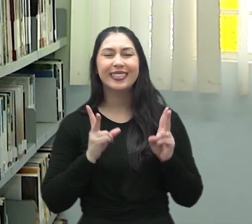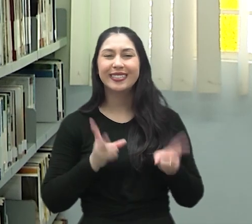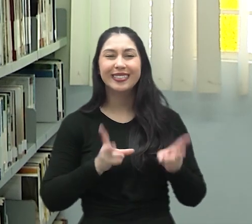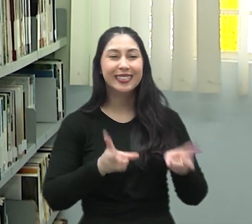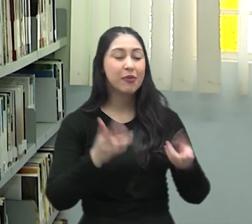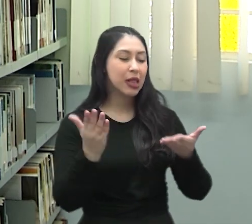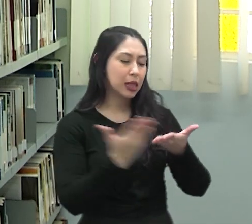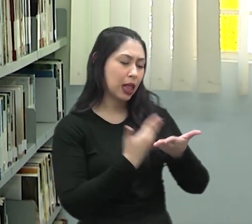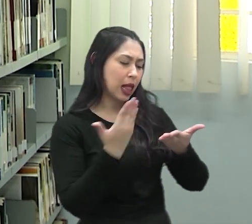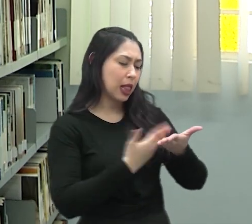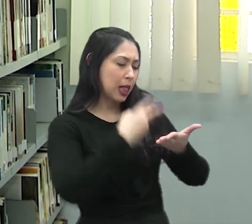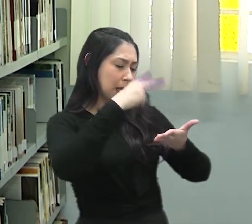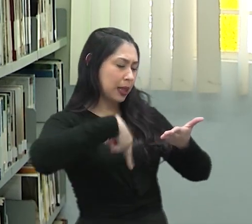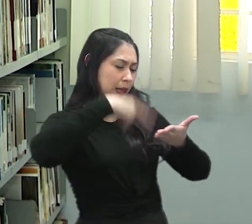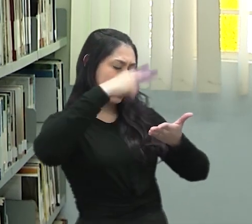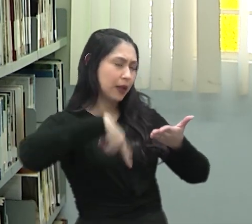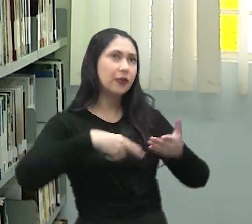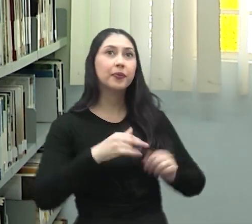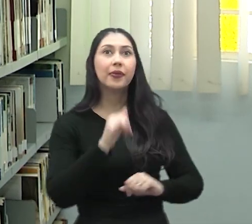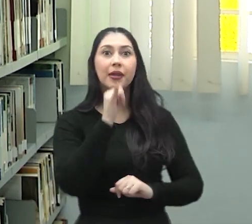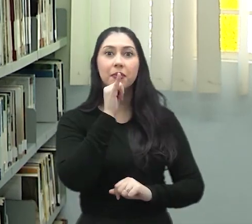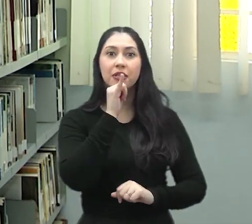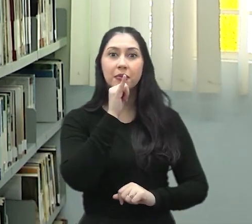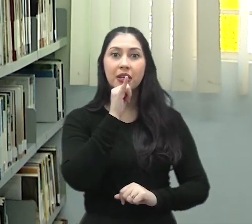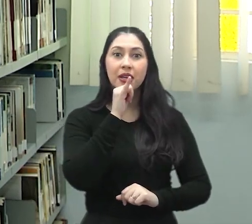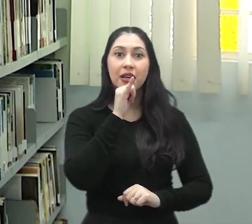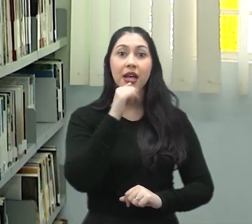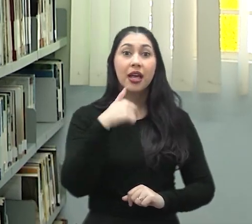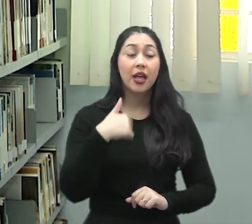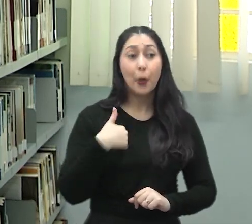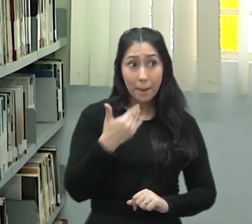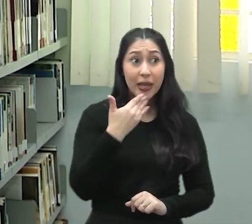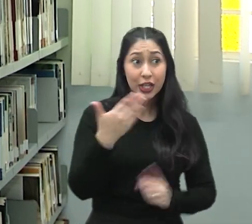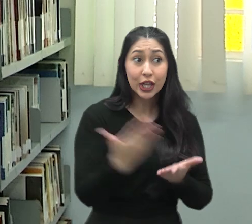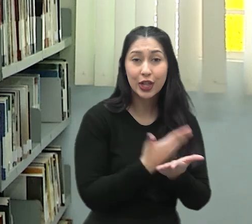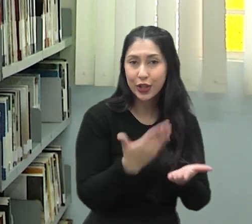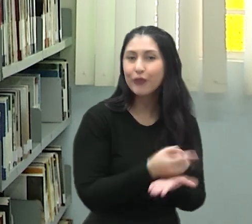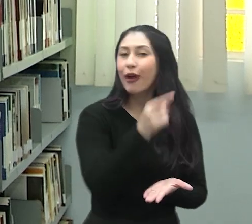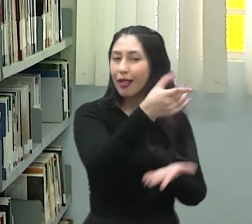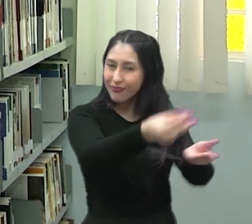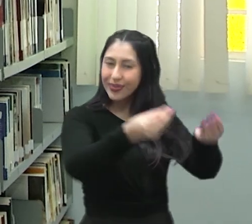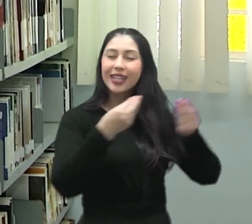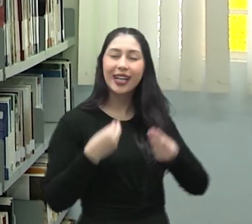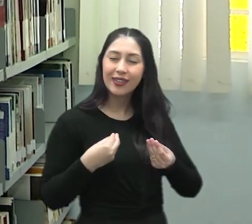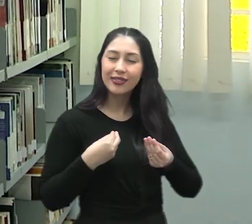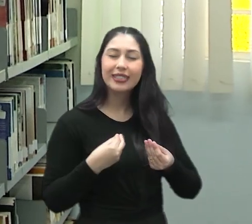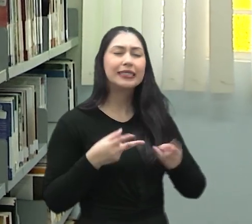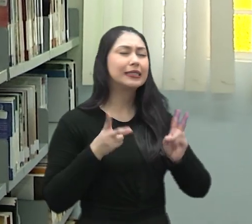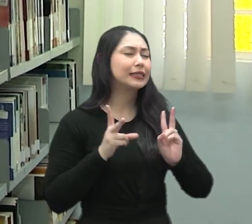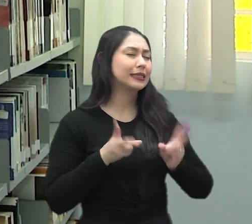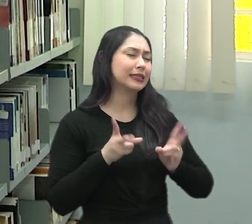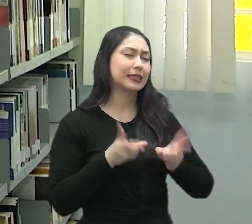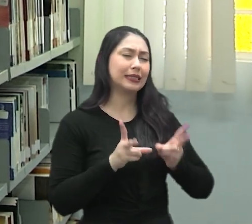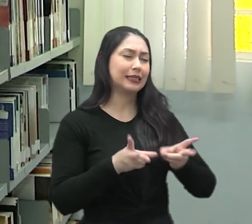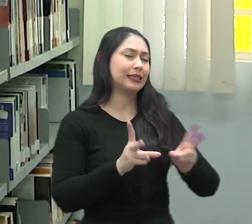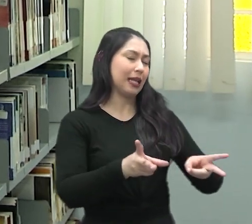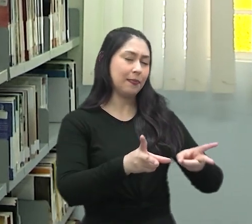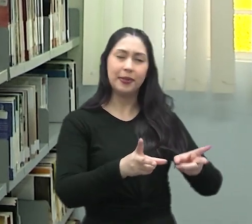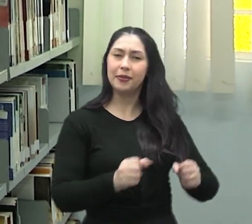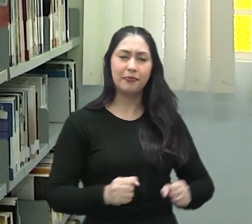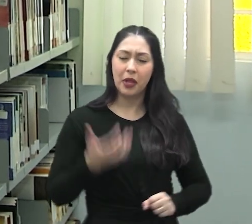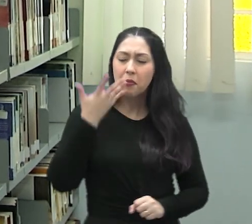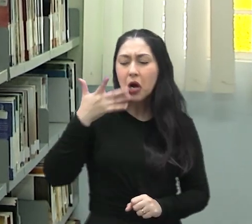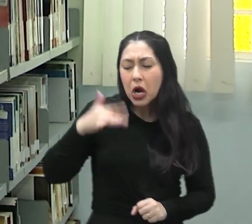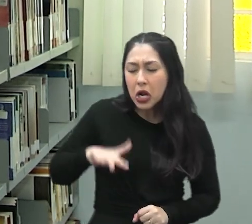Sempre livro, por exemplo, se você pedisse um livro para ele, ele não negava. Então, livro sempre tive, desde